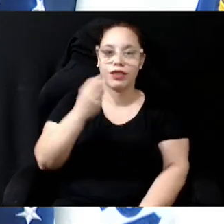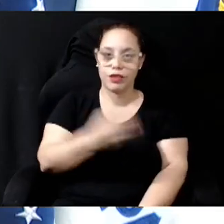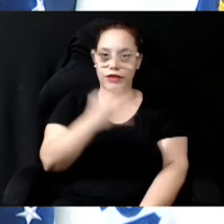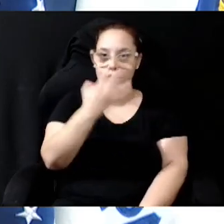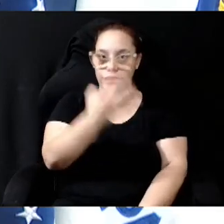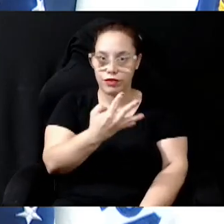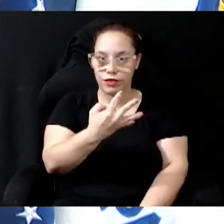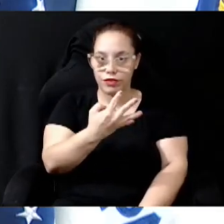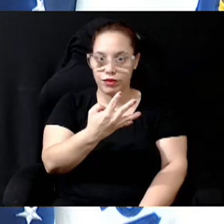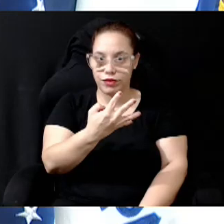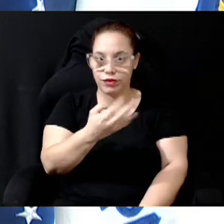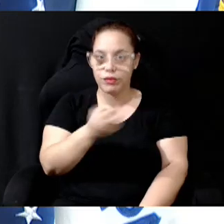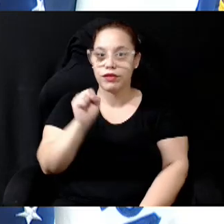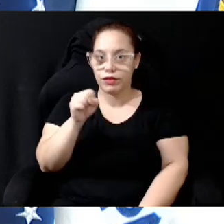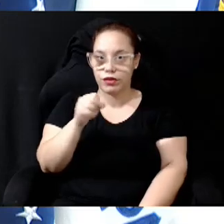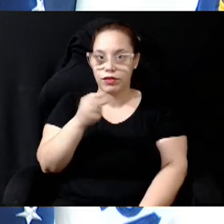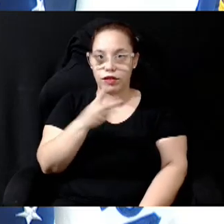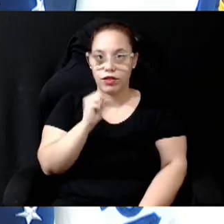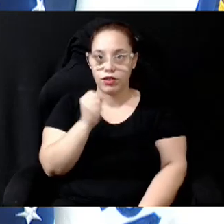sim, é o